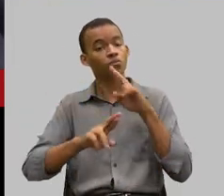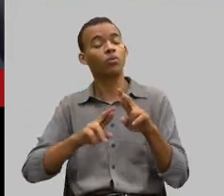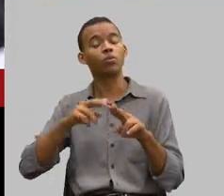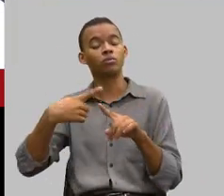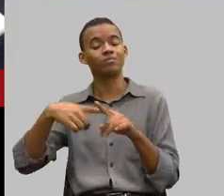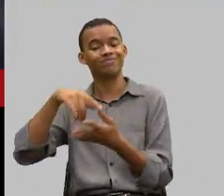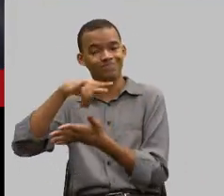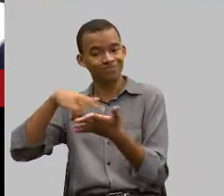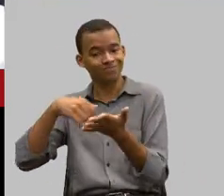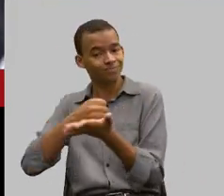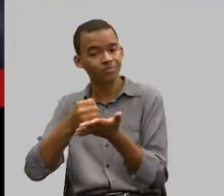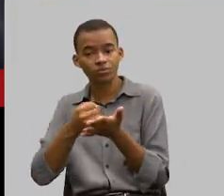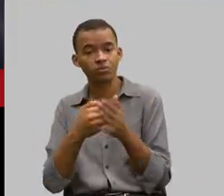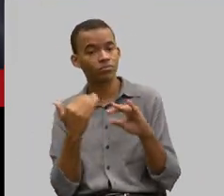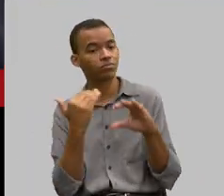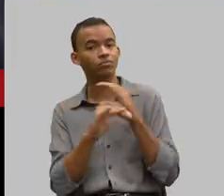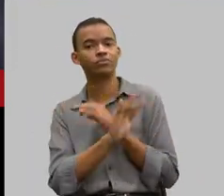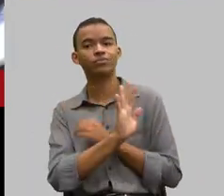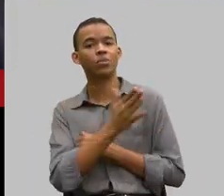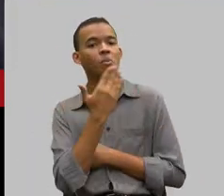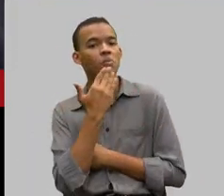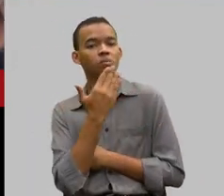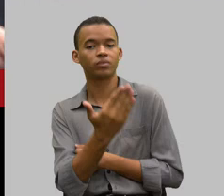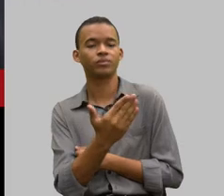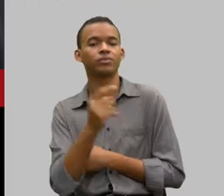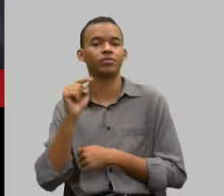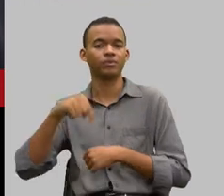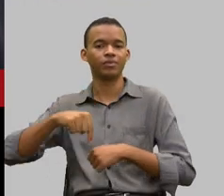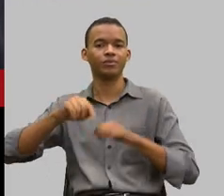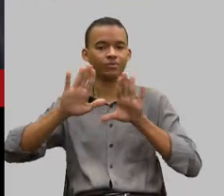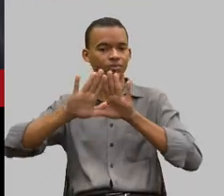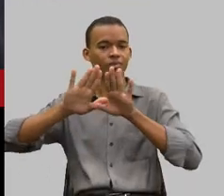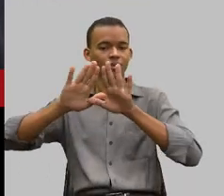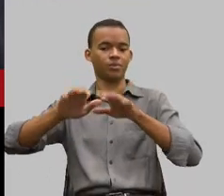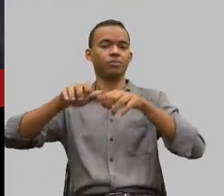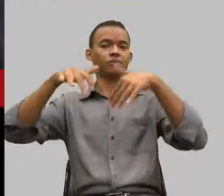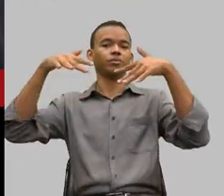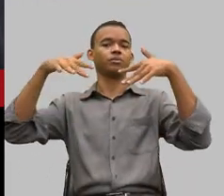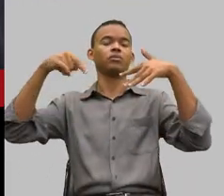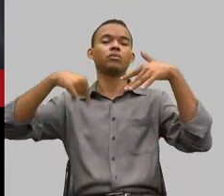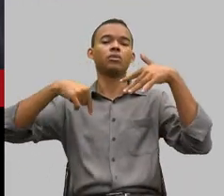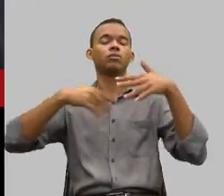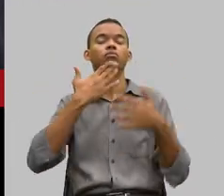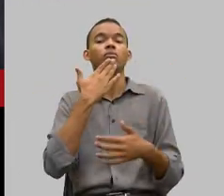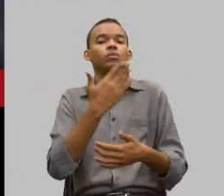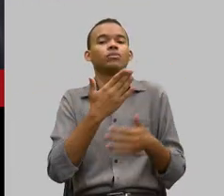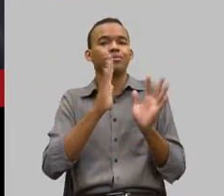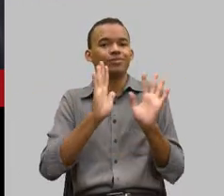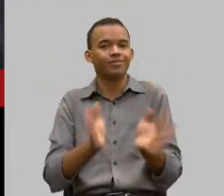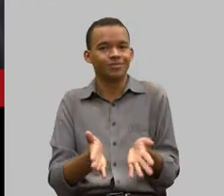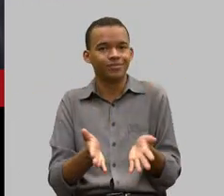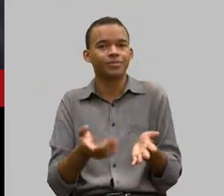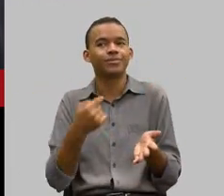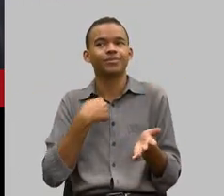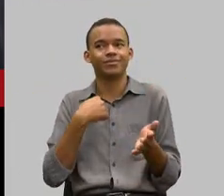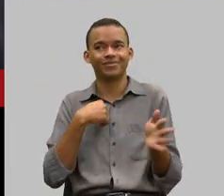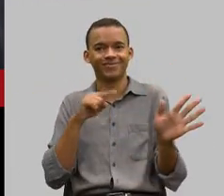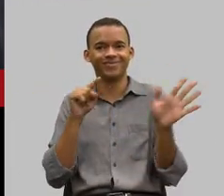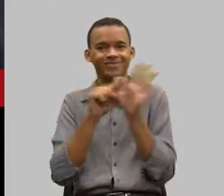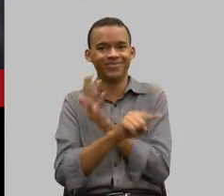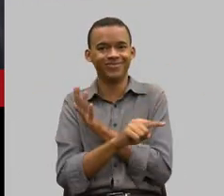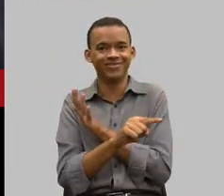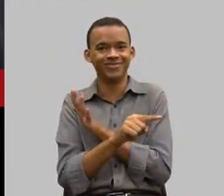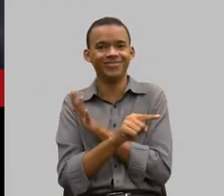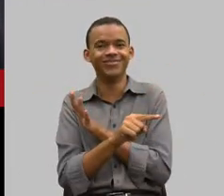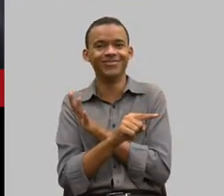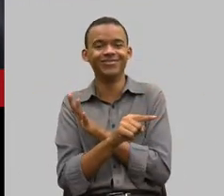objeto de requerimento aprovado no plenário desta casa Presidente a pergunta que eu faço agora a vossa excelência é